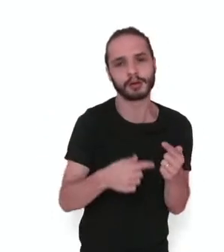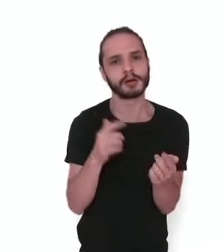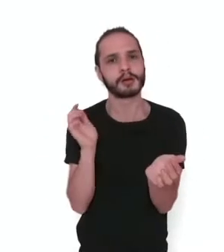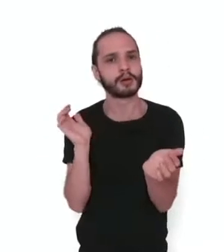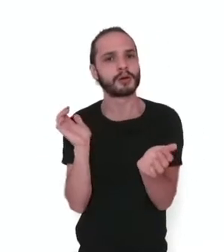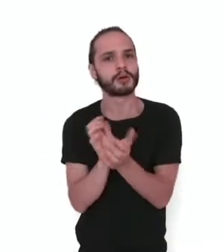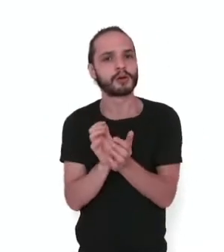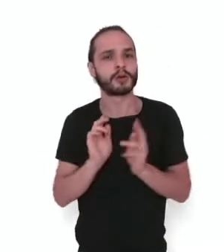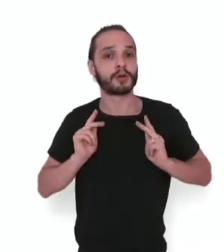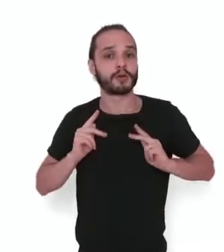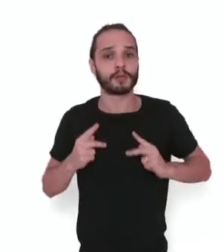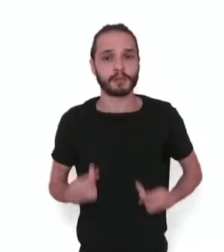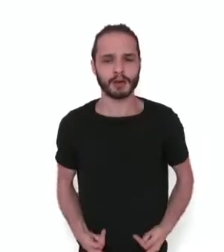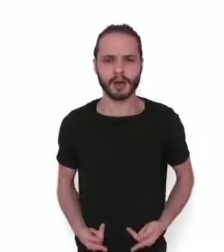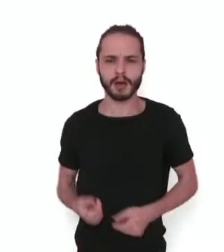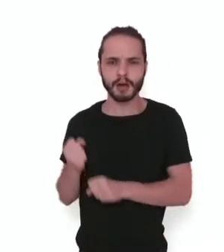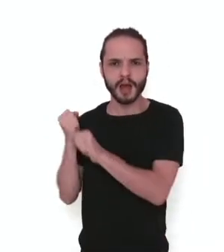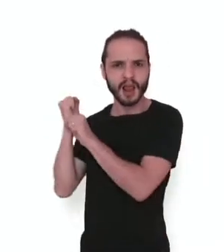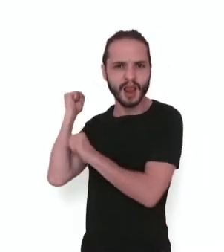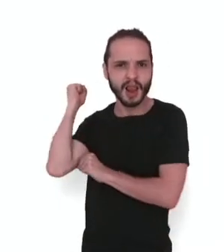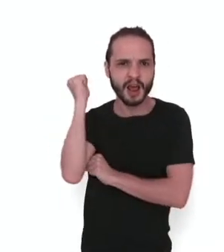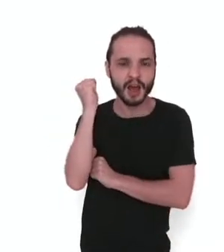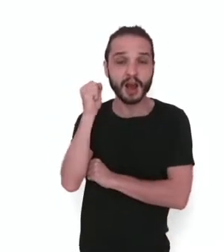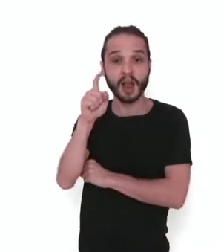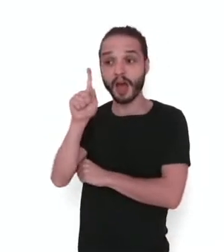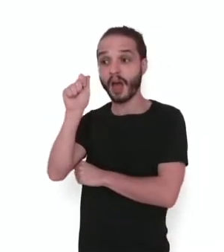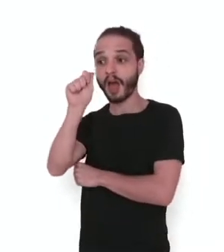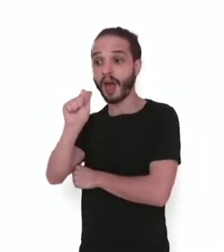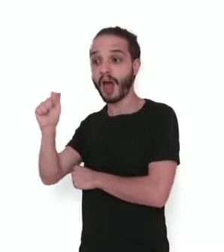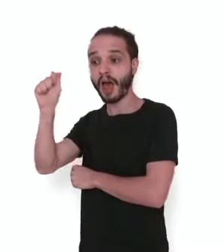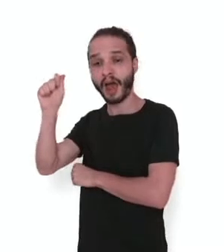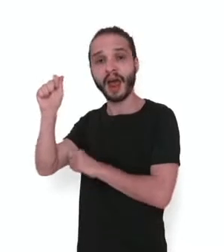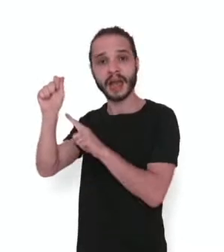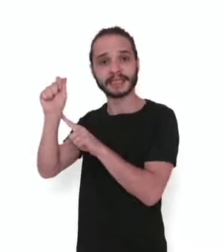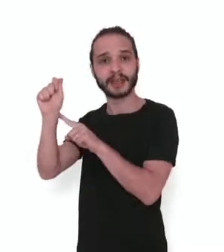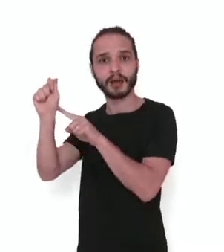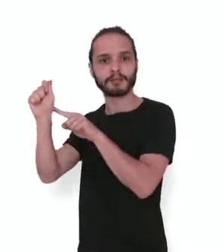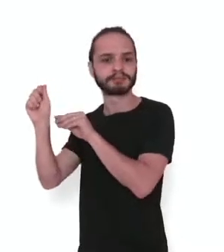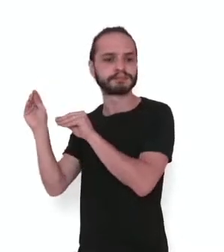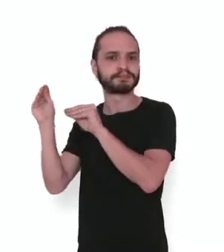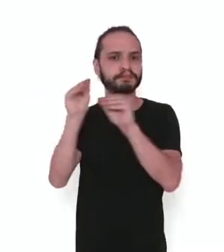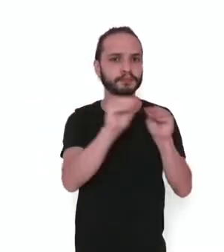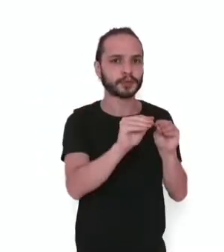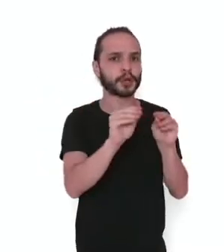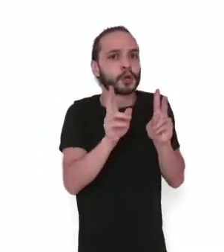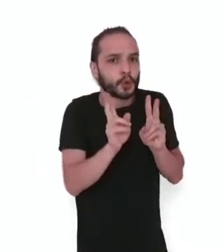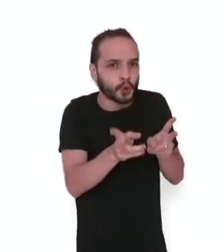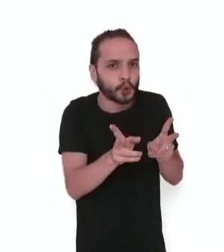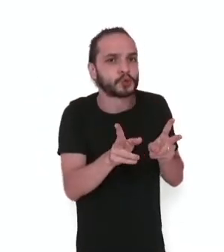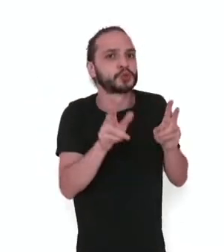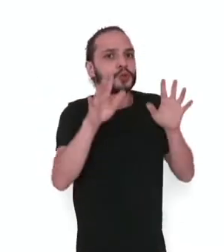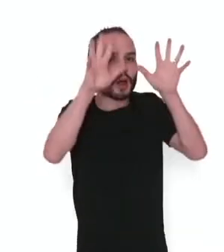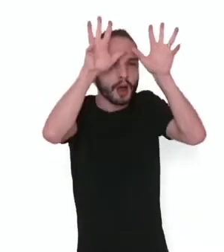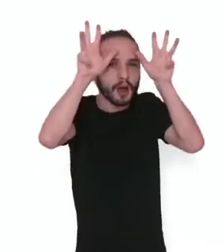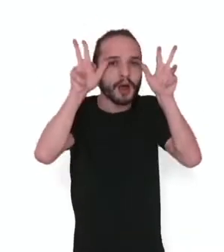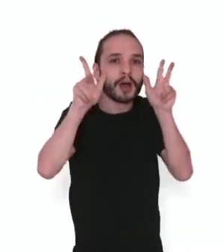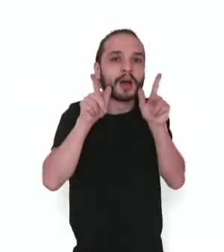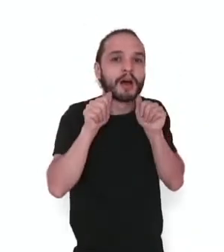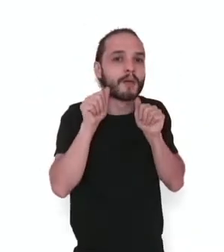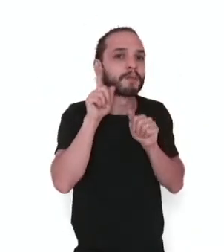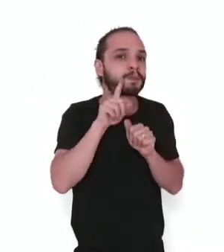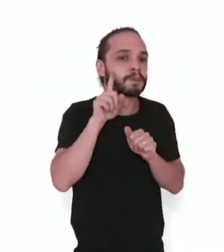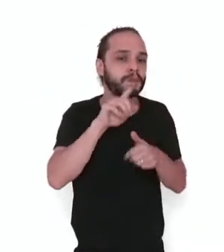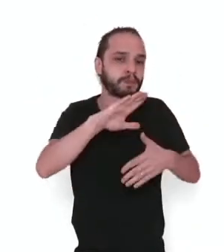caçadores que vieram da Ásia e permaneceram na região do Alasca, atravessaram o Estreito de Bering e chegaram à